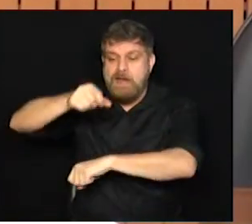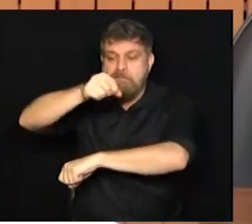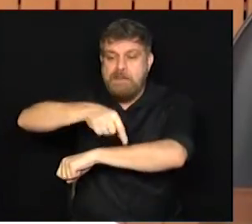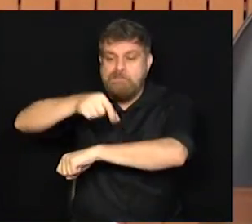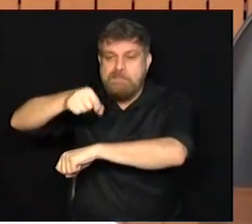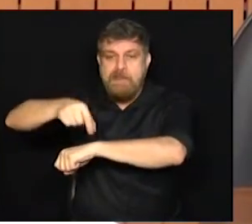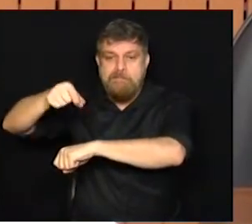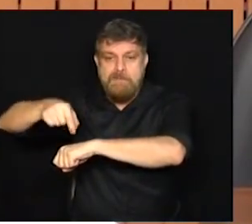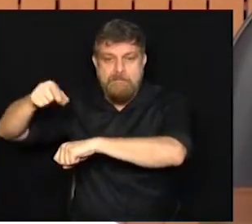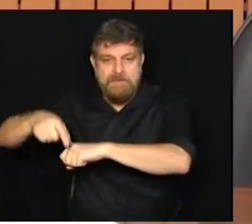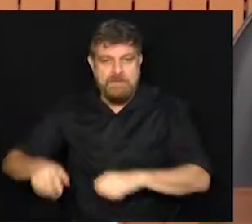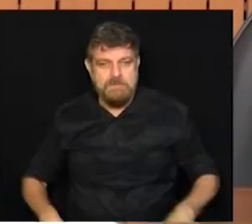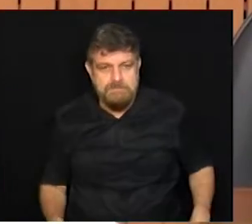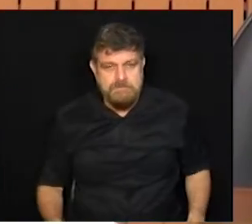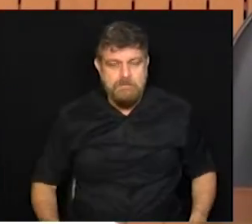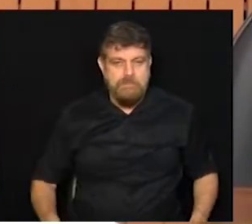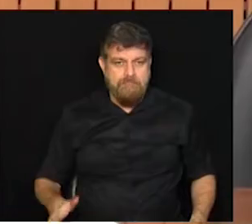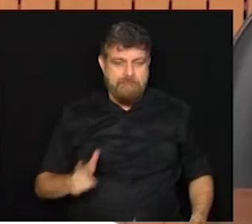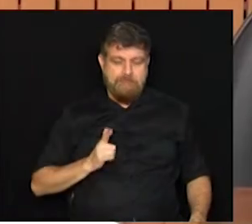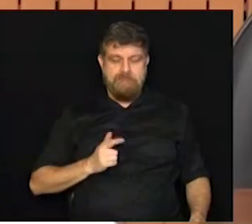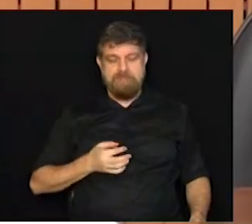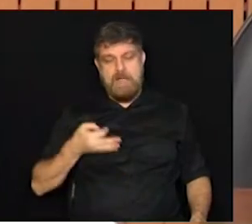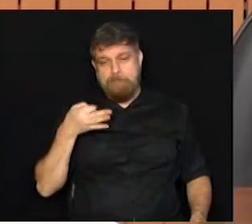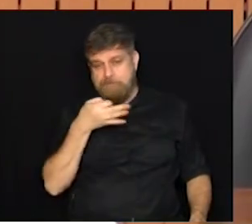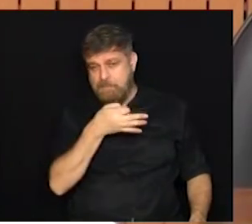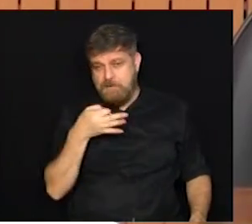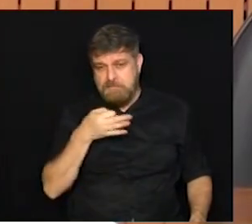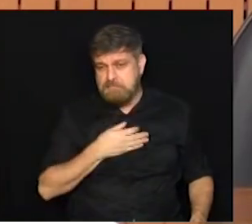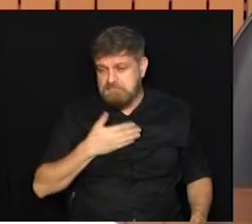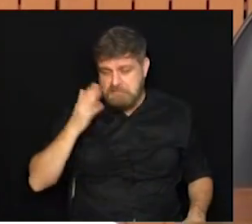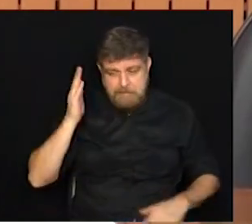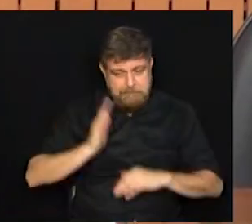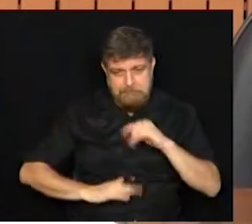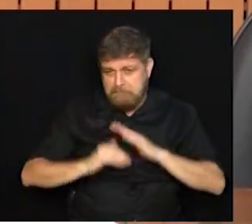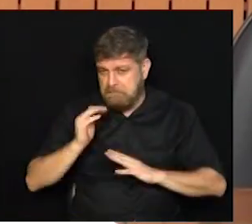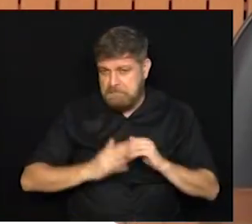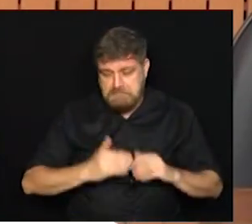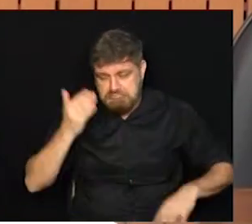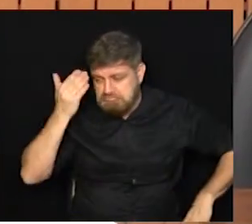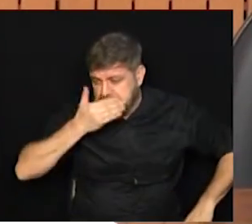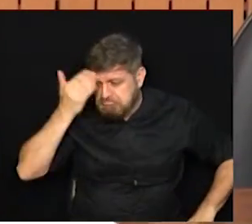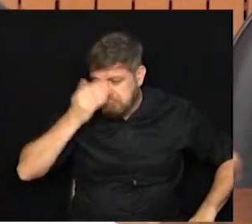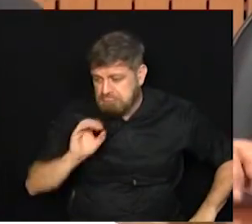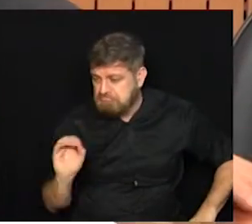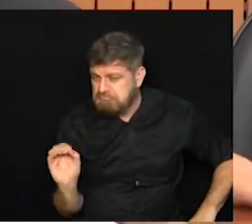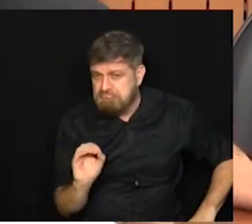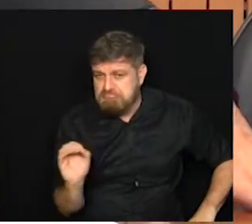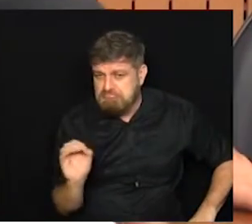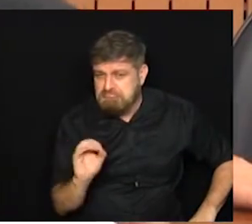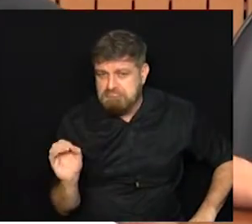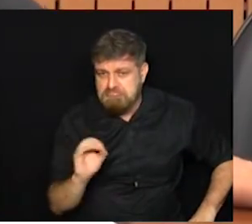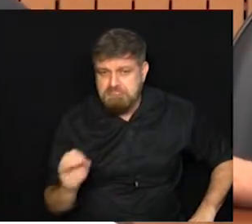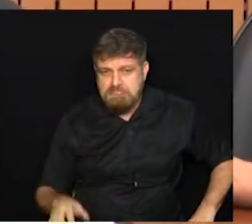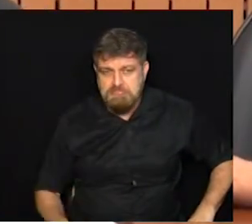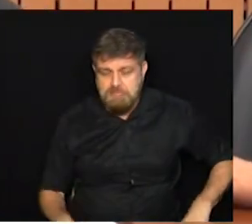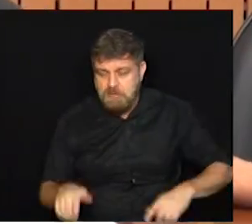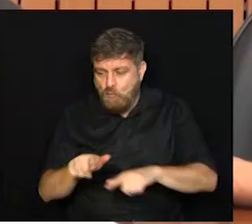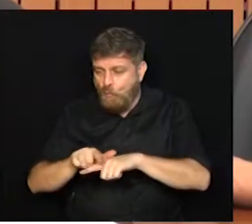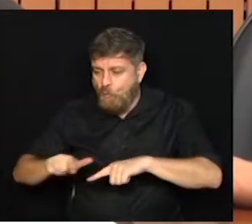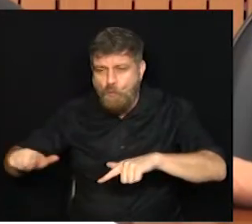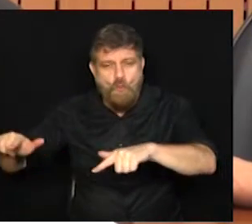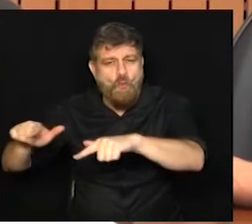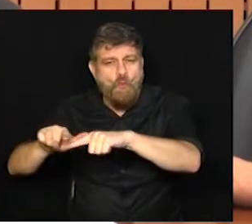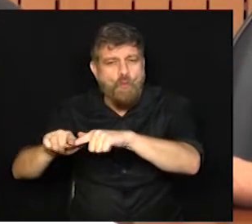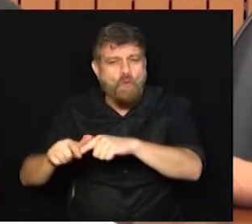fora. Mas ficou nas palavras, eu não vi isso assim materializado como uma programação. A sugestão que eu